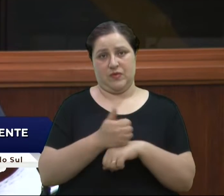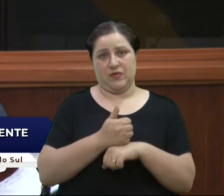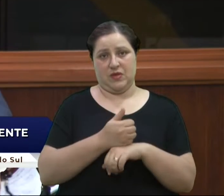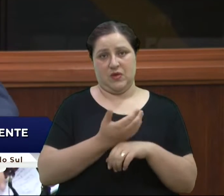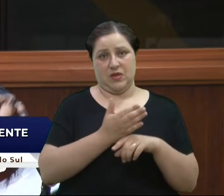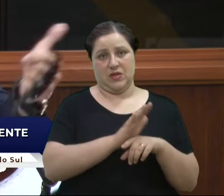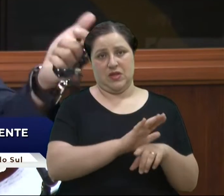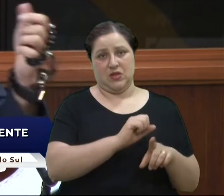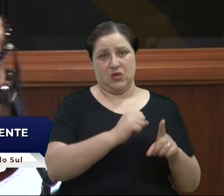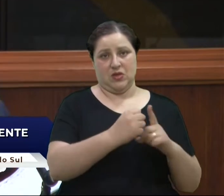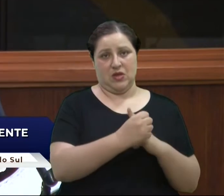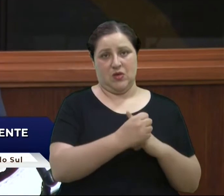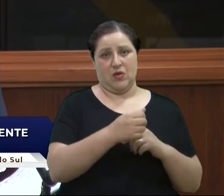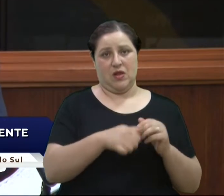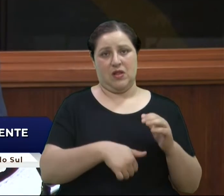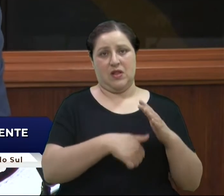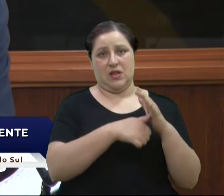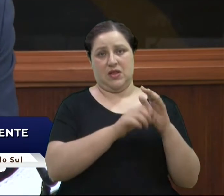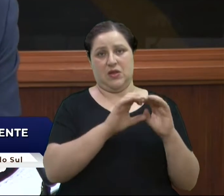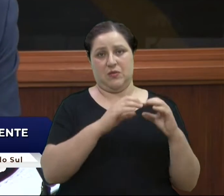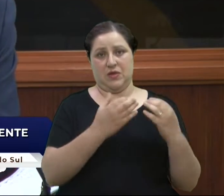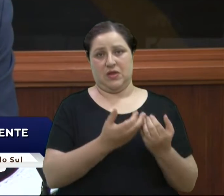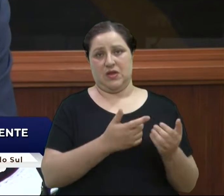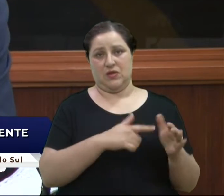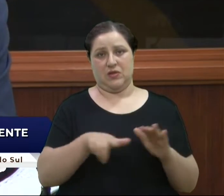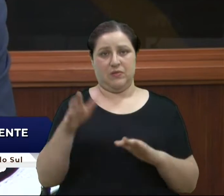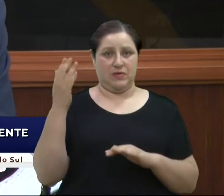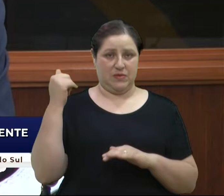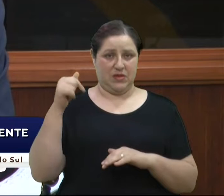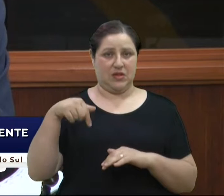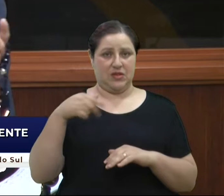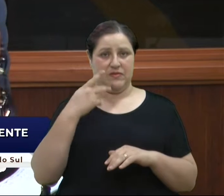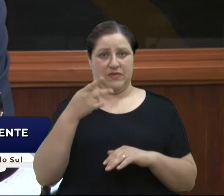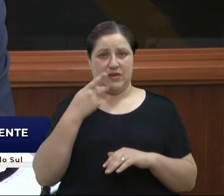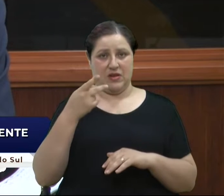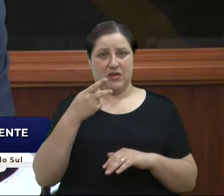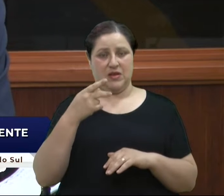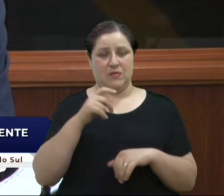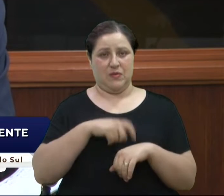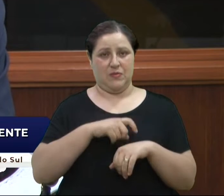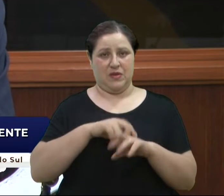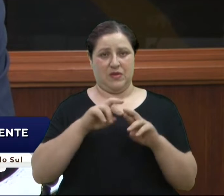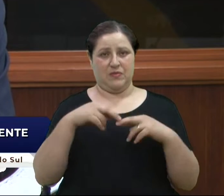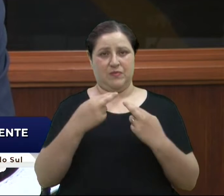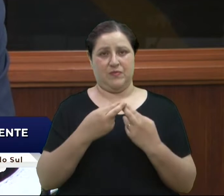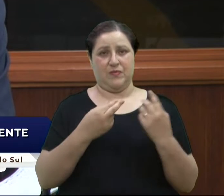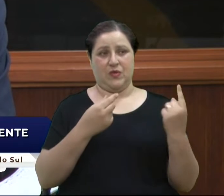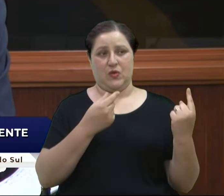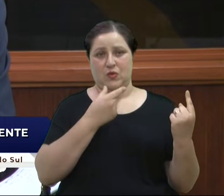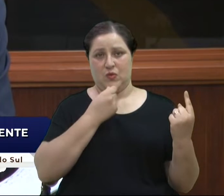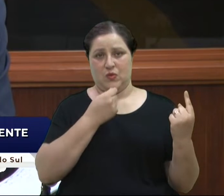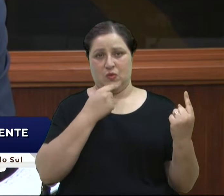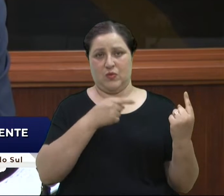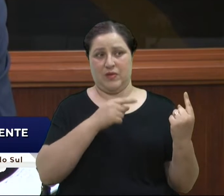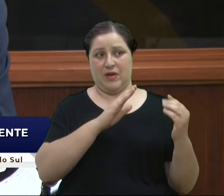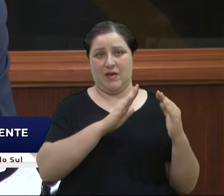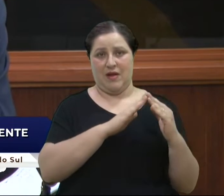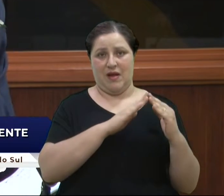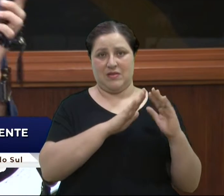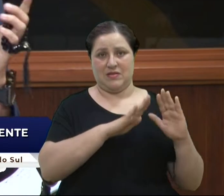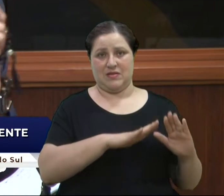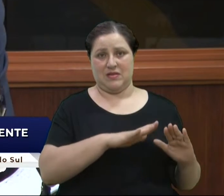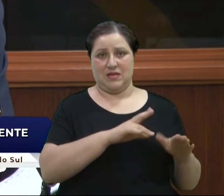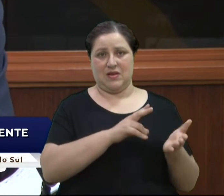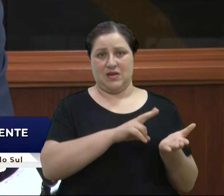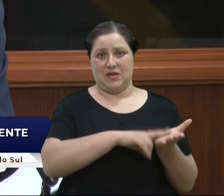passada comentei aqui numa das sessões, que teve aí tem um senhor que está na lista de espera, está acamado em casa.